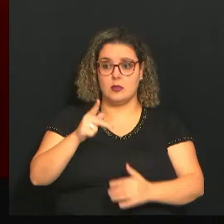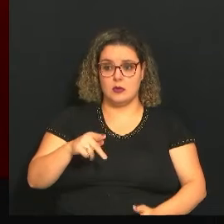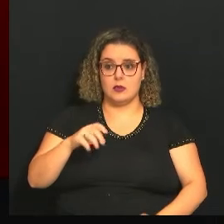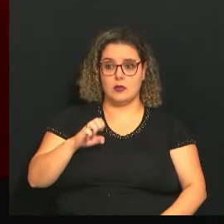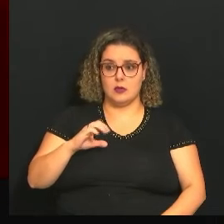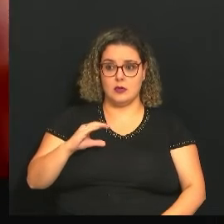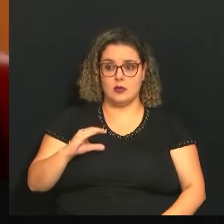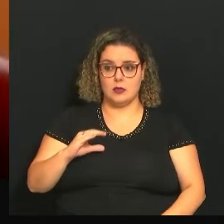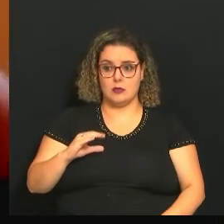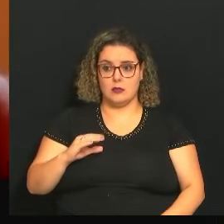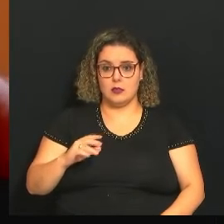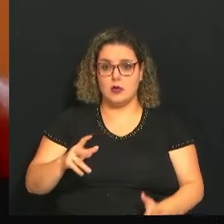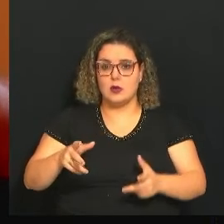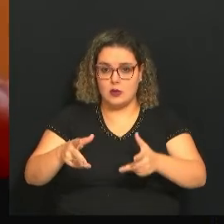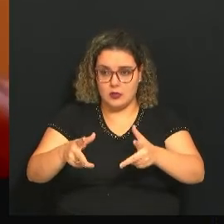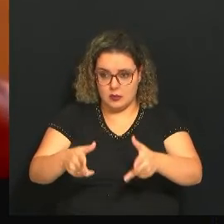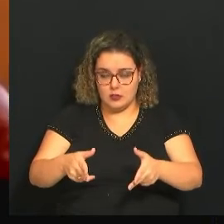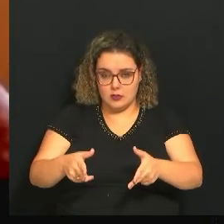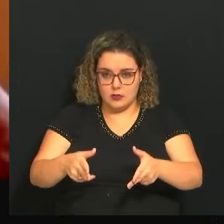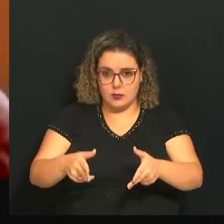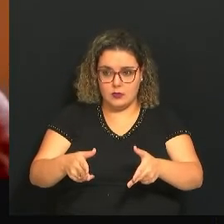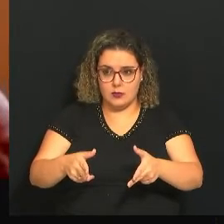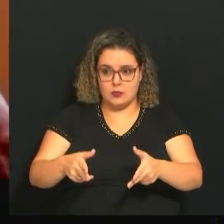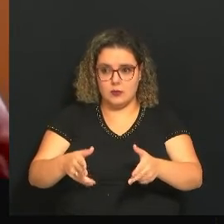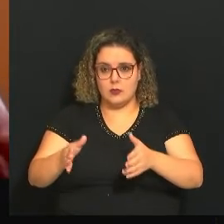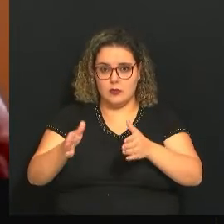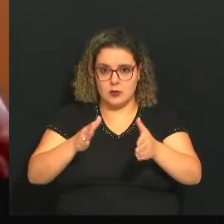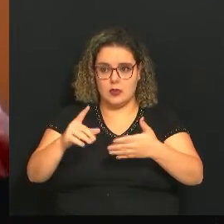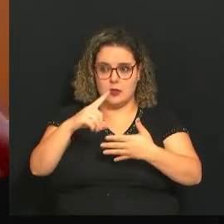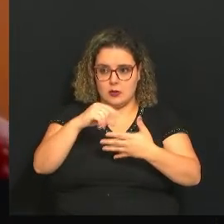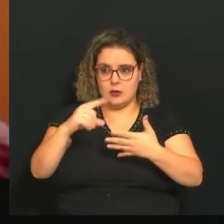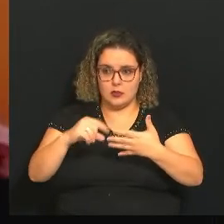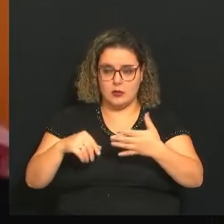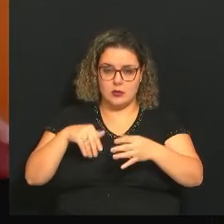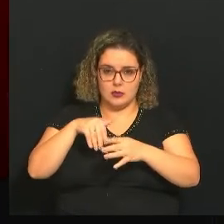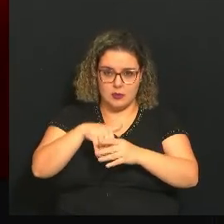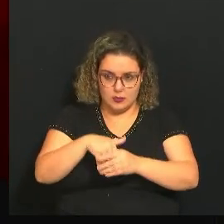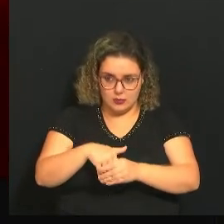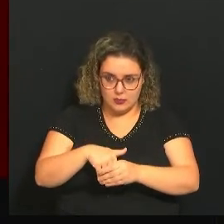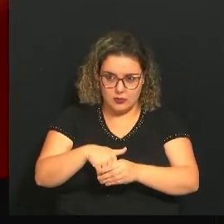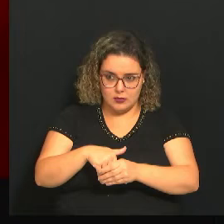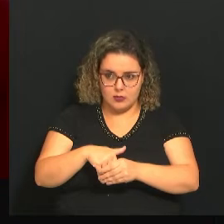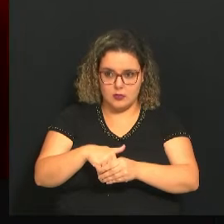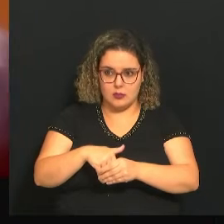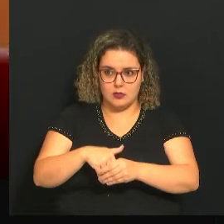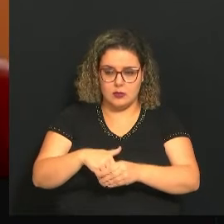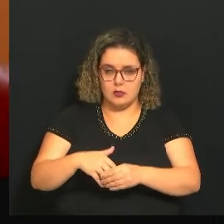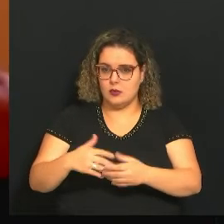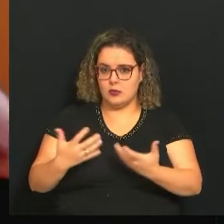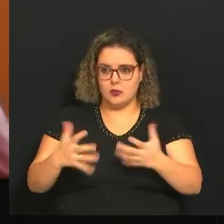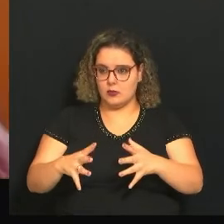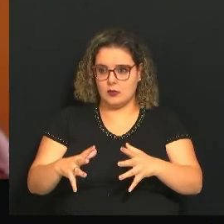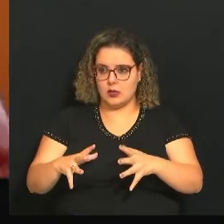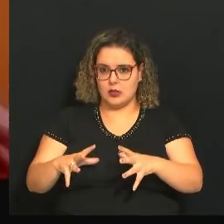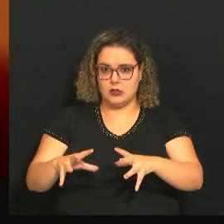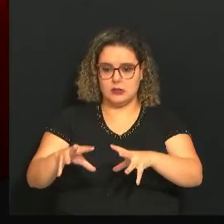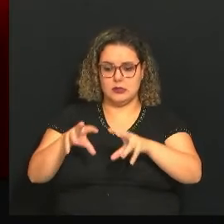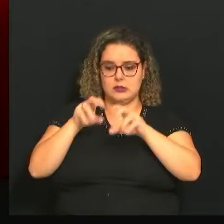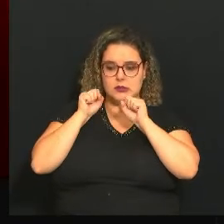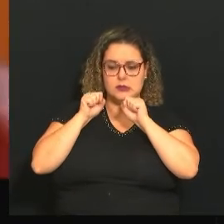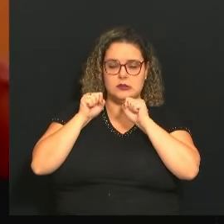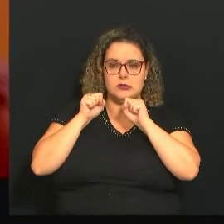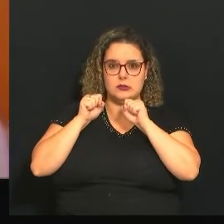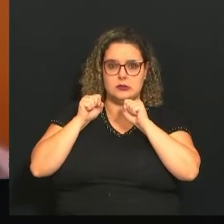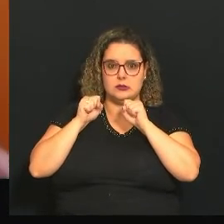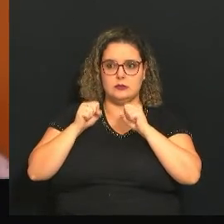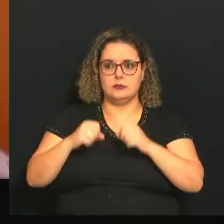está congelada lá agora por conta do período eleitoral, porque eles não querem se queimar agora com o servidor público, tem lá